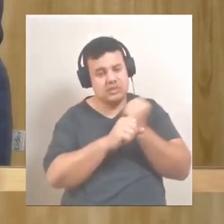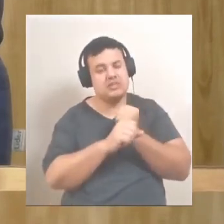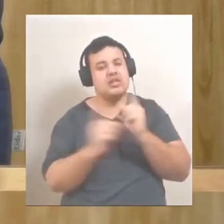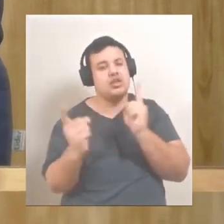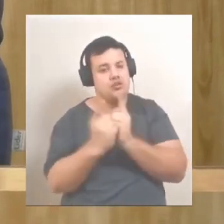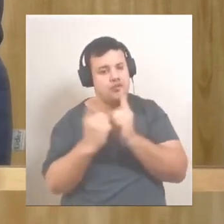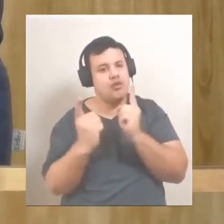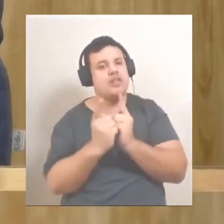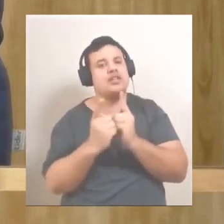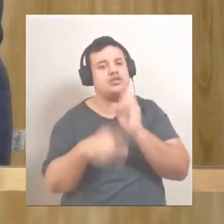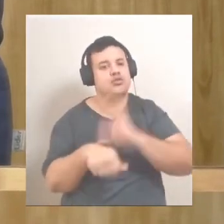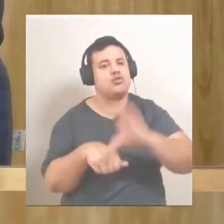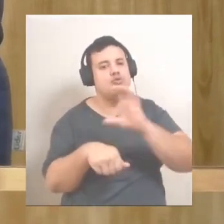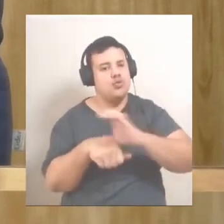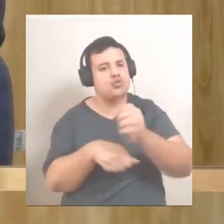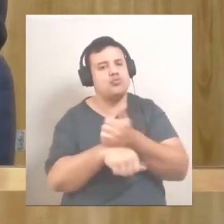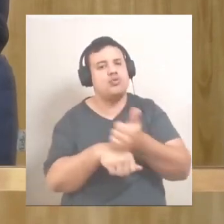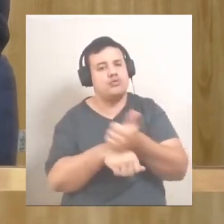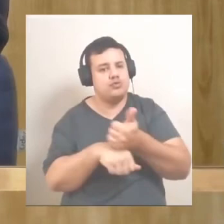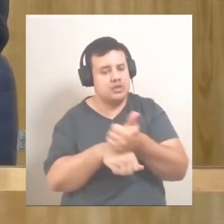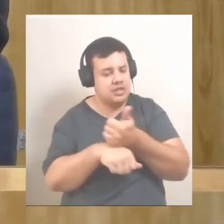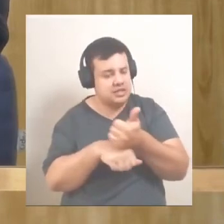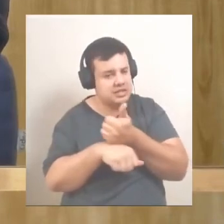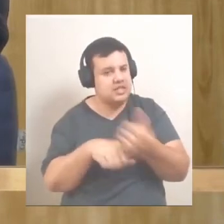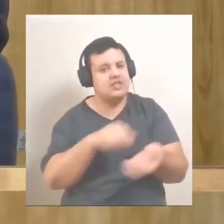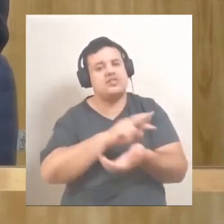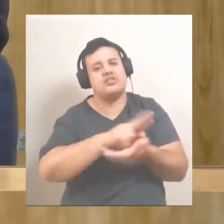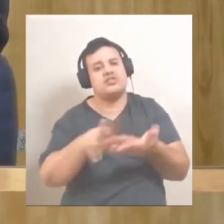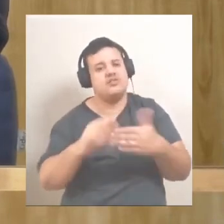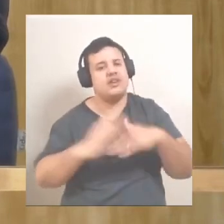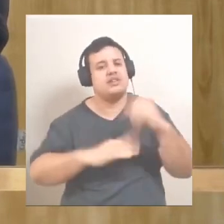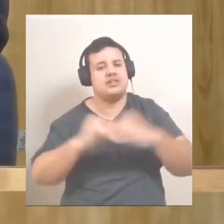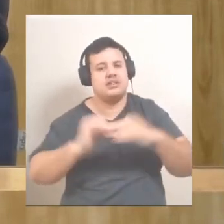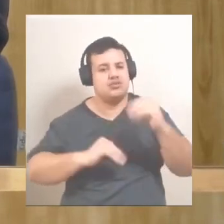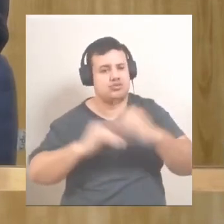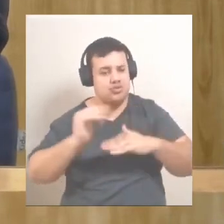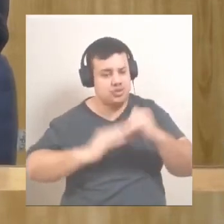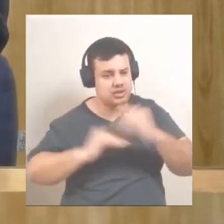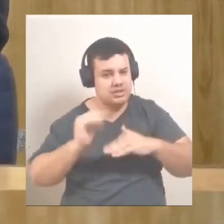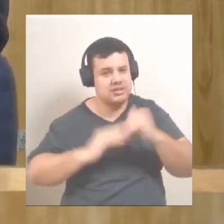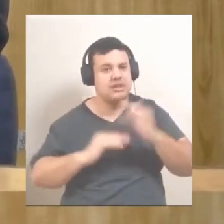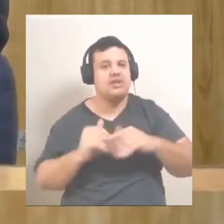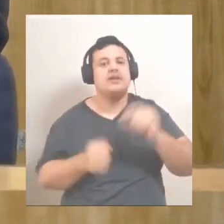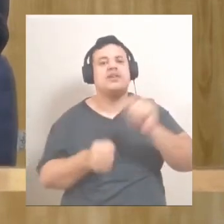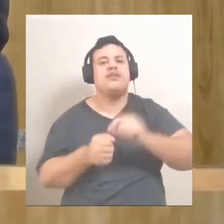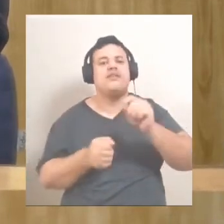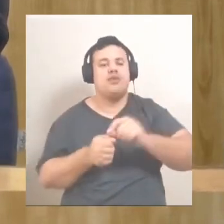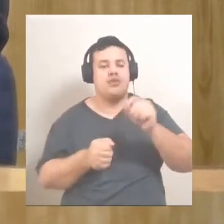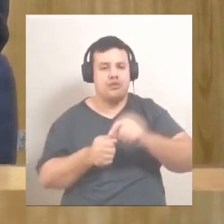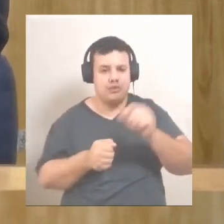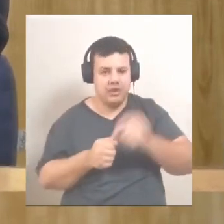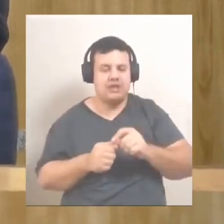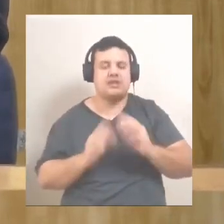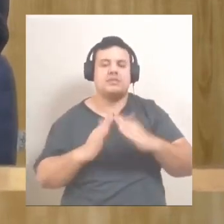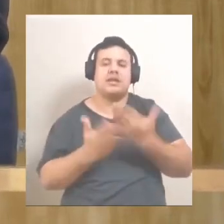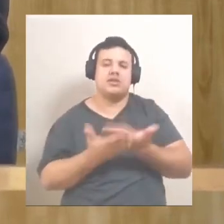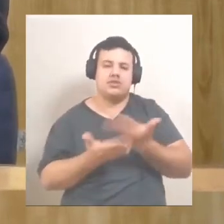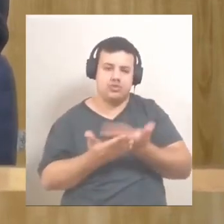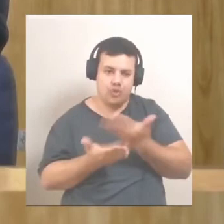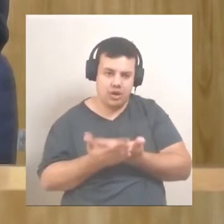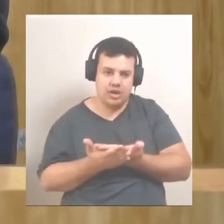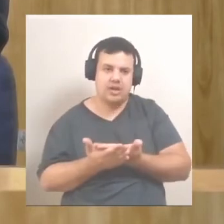cursos profissionalizantes e nas várias ações que foram feitas pela escola. A